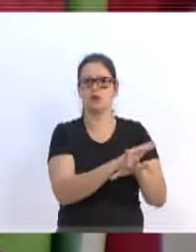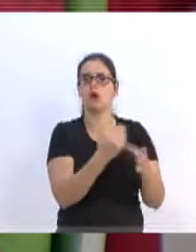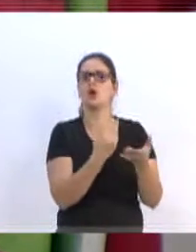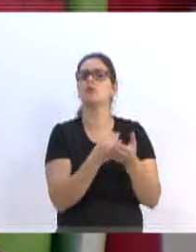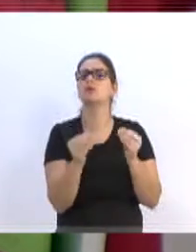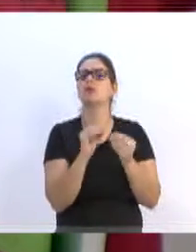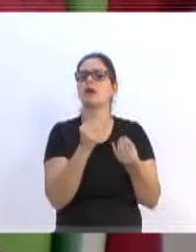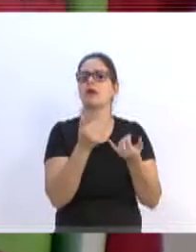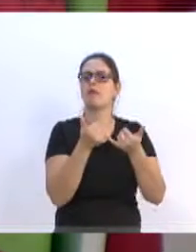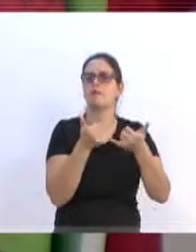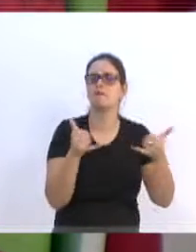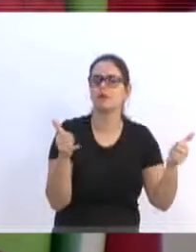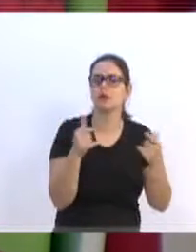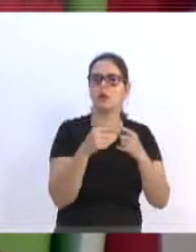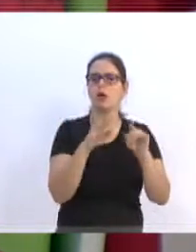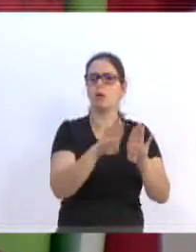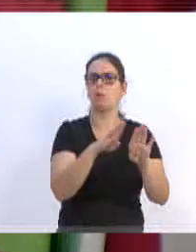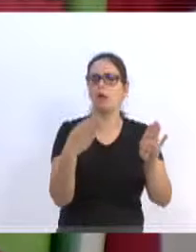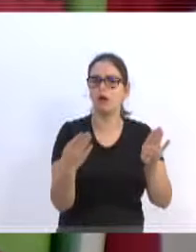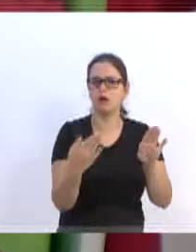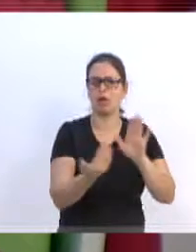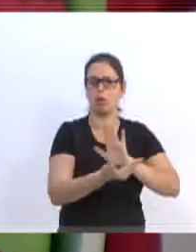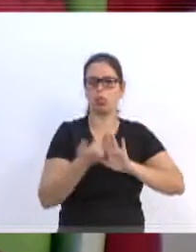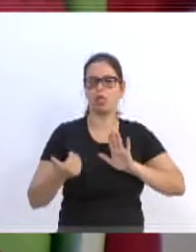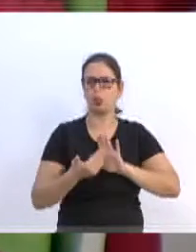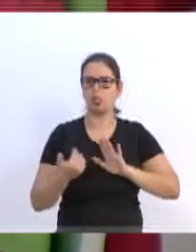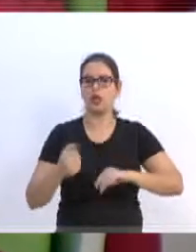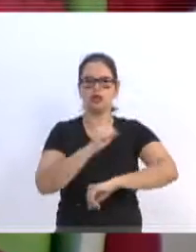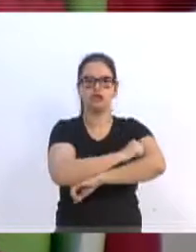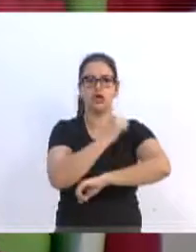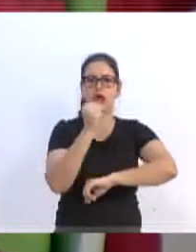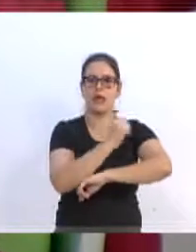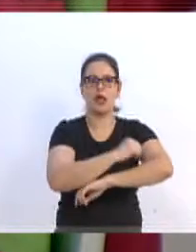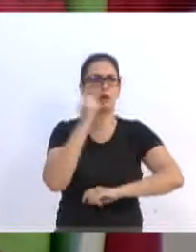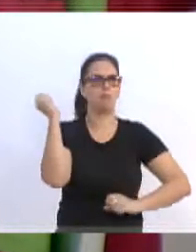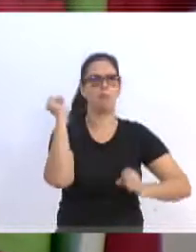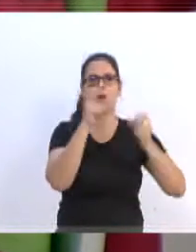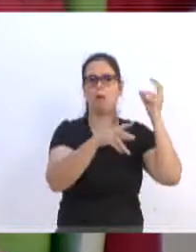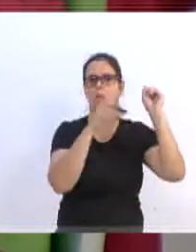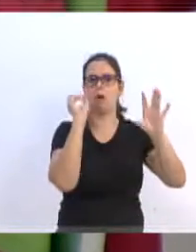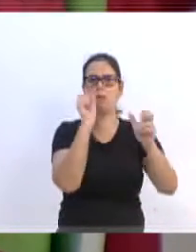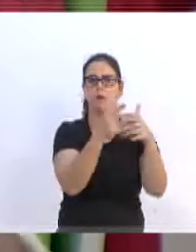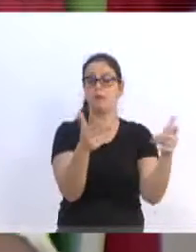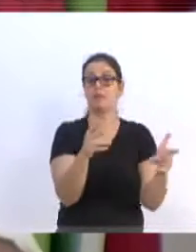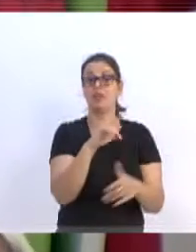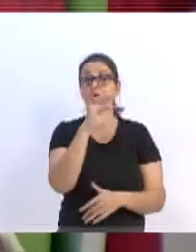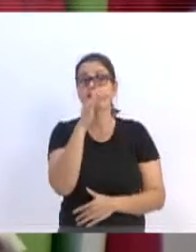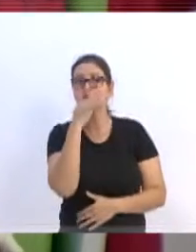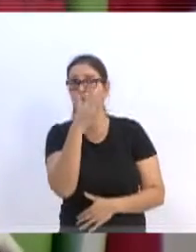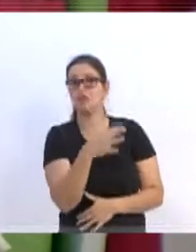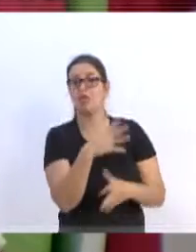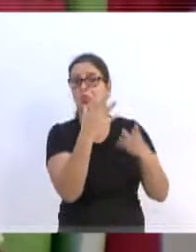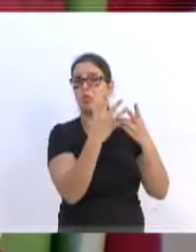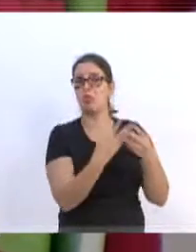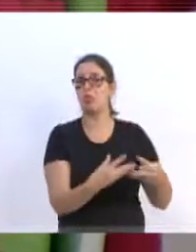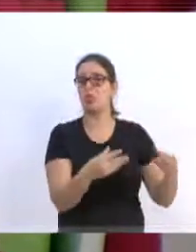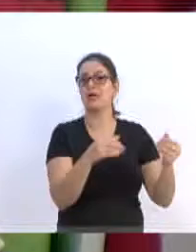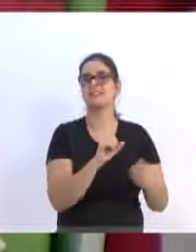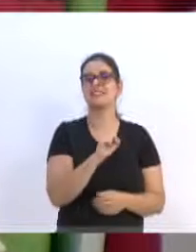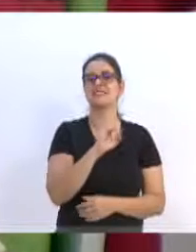arrancar a porta arrancar janela começou a depredar daqui a pouco não tem mais valor nenhum aquela série